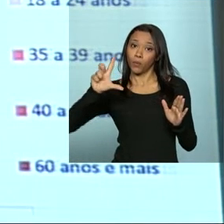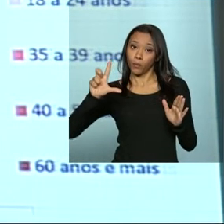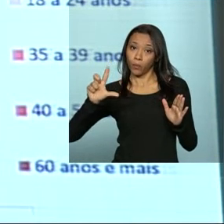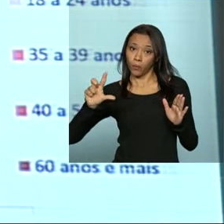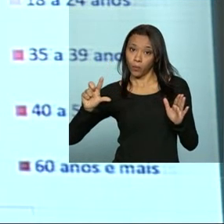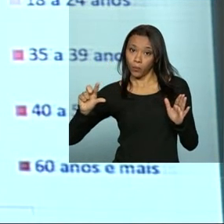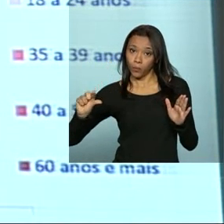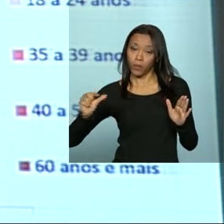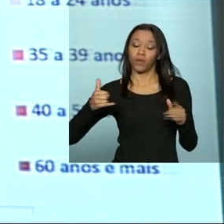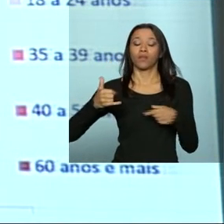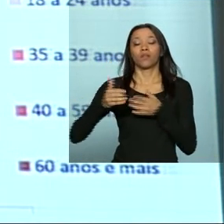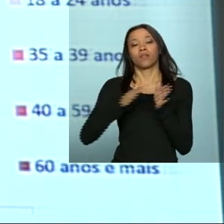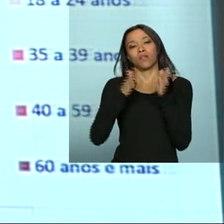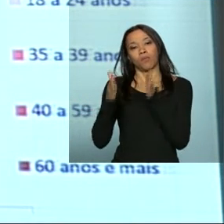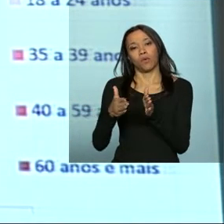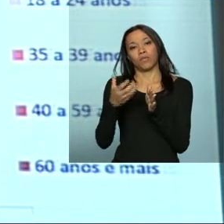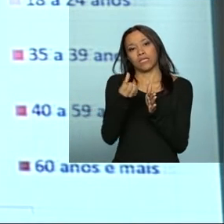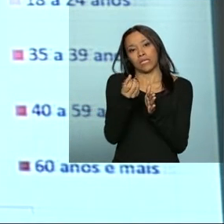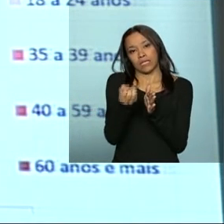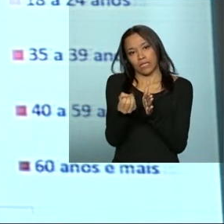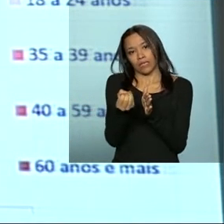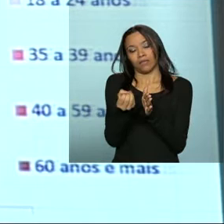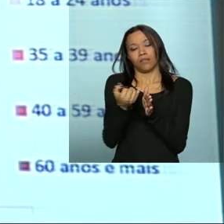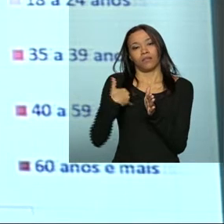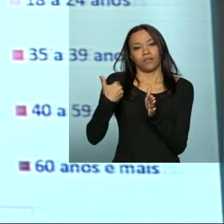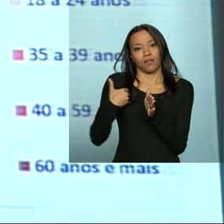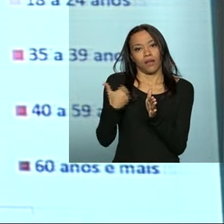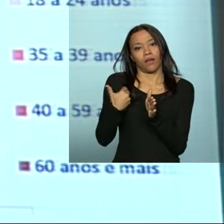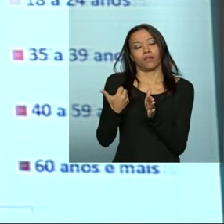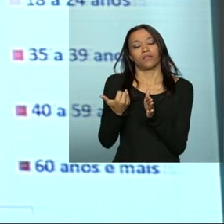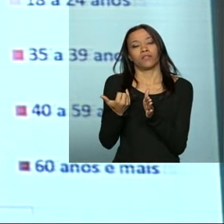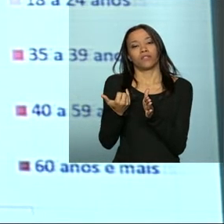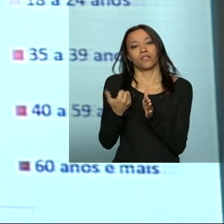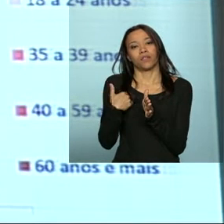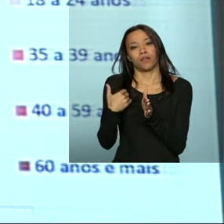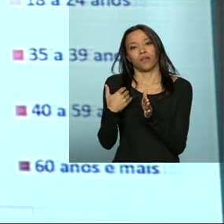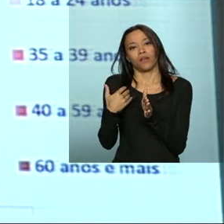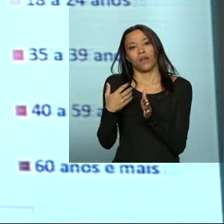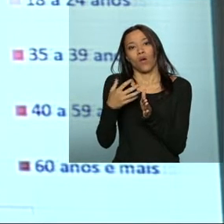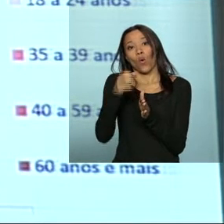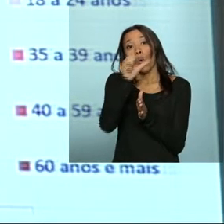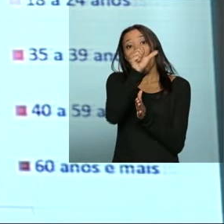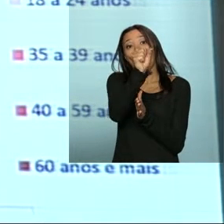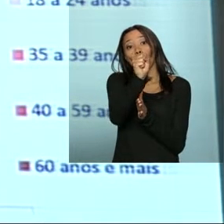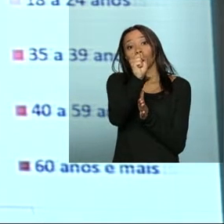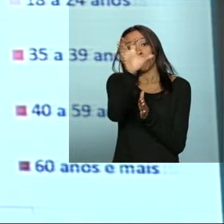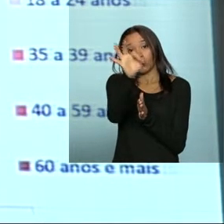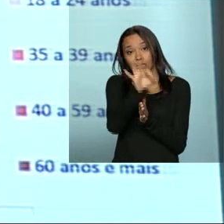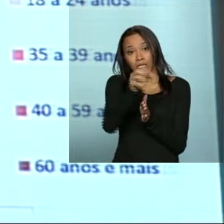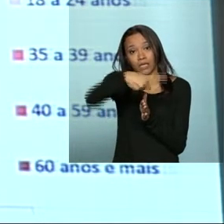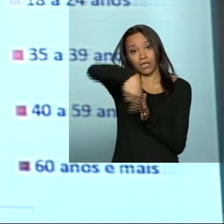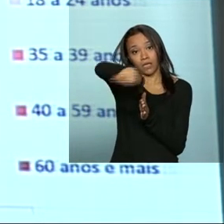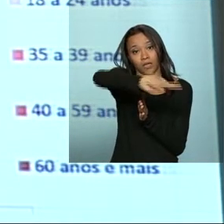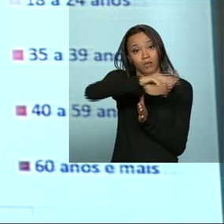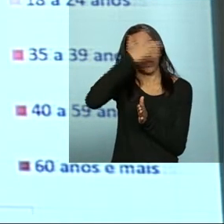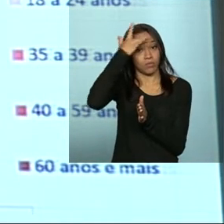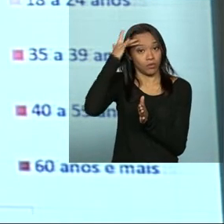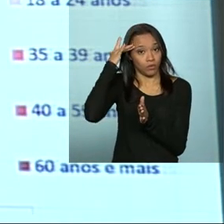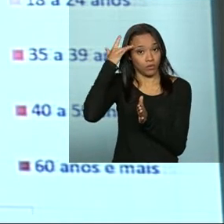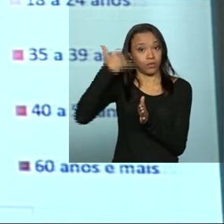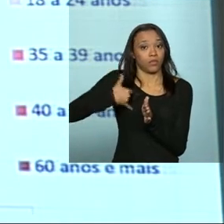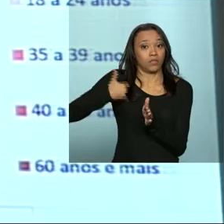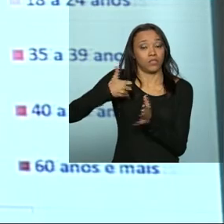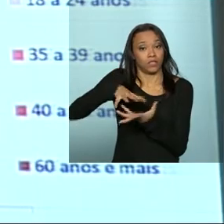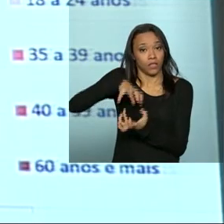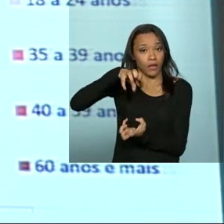vida. 60 anos e mais, avalia isso como 7, 8% apenas, refere, né, um